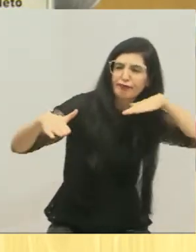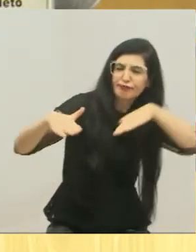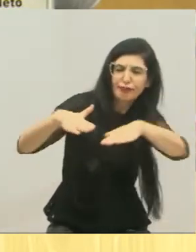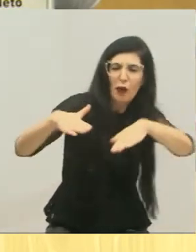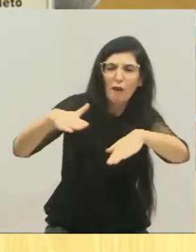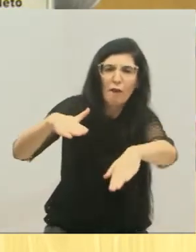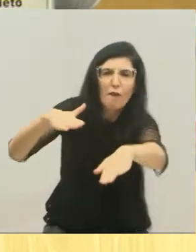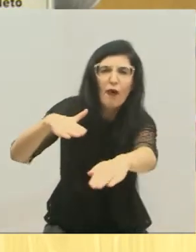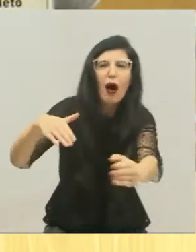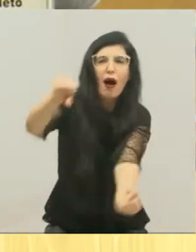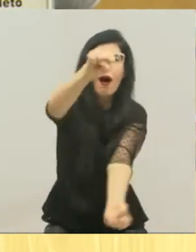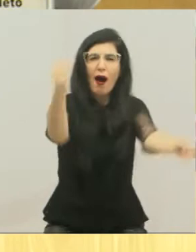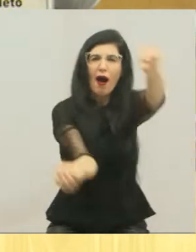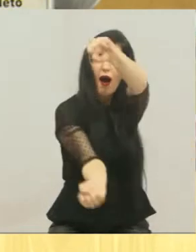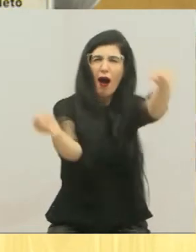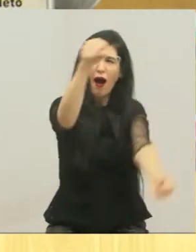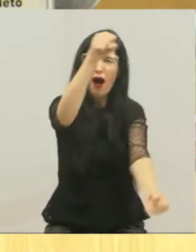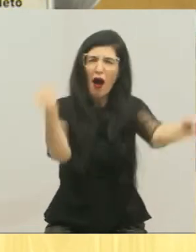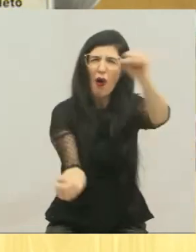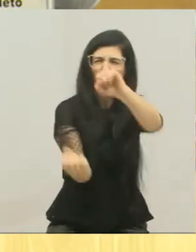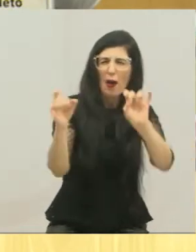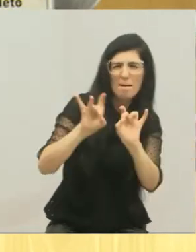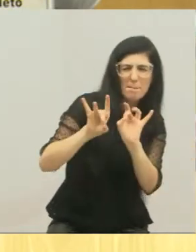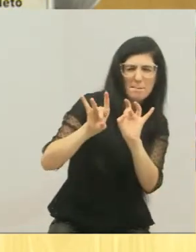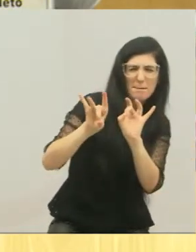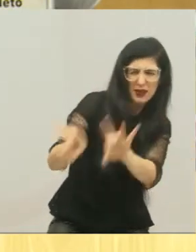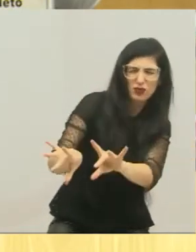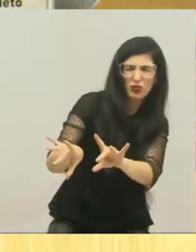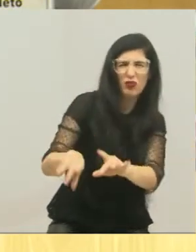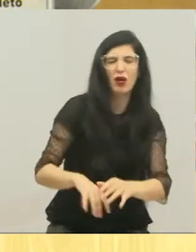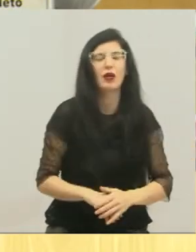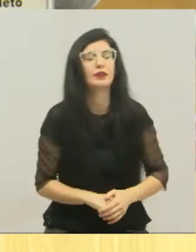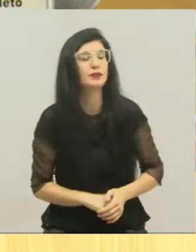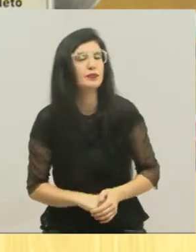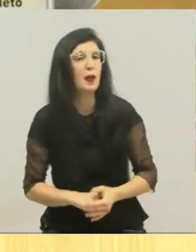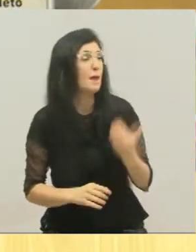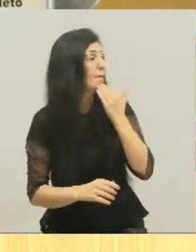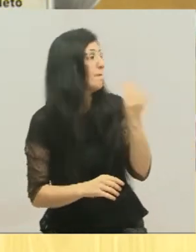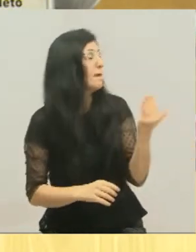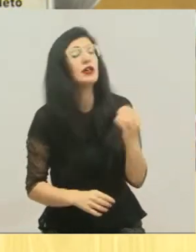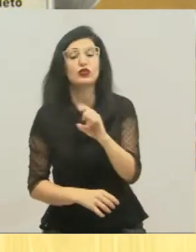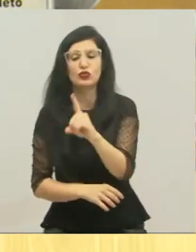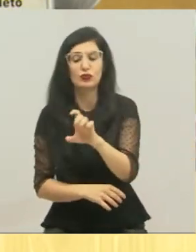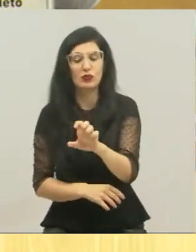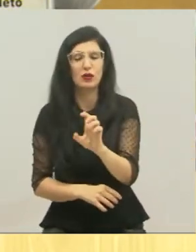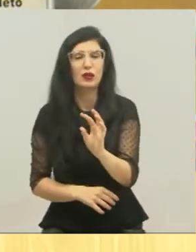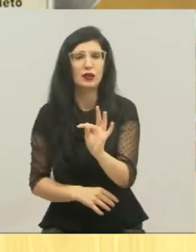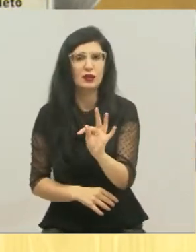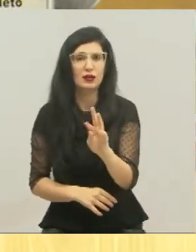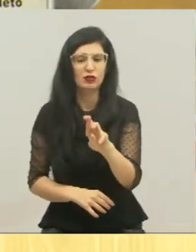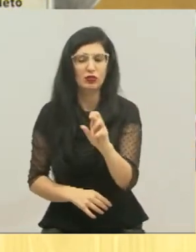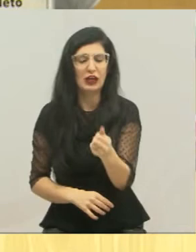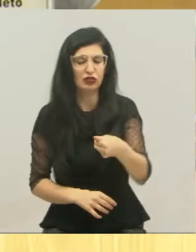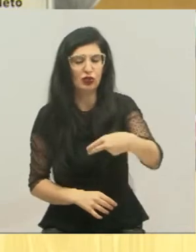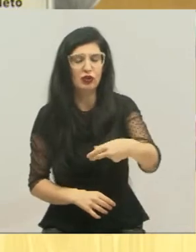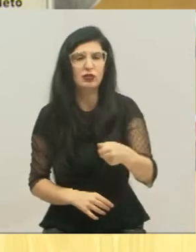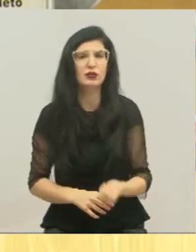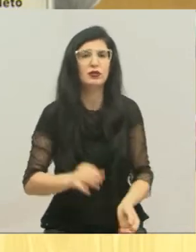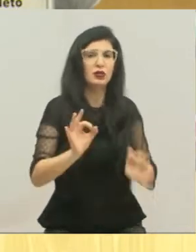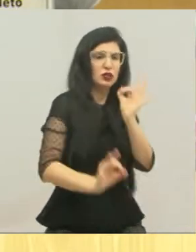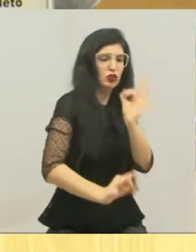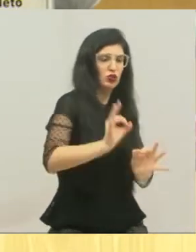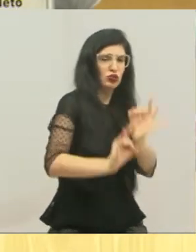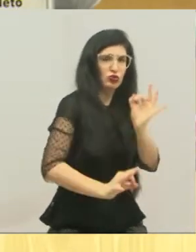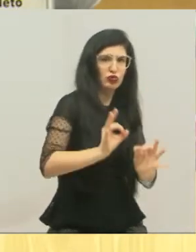respeitosamente, recorremos à compreensão e aos préstimos do Departamento Jurídico do DETRAN e, antecipando o agradecimento pela atenção dispensada, subscrevemos